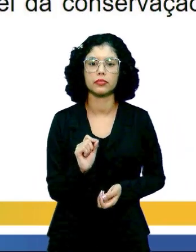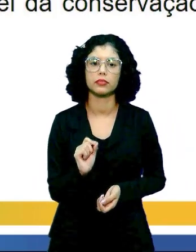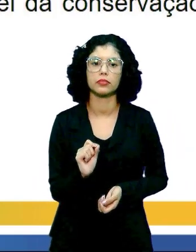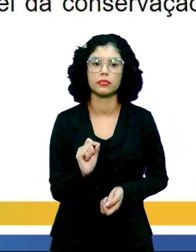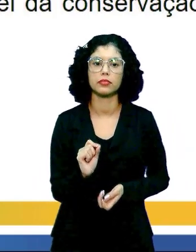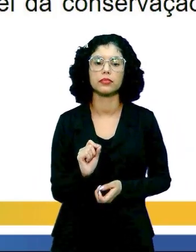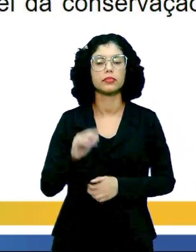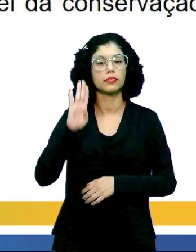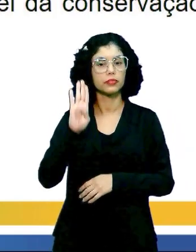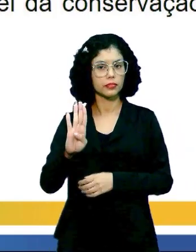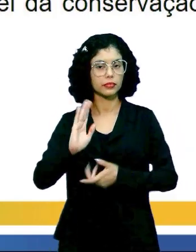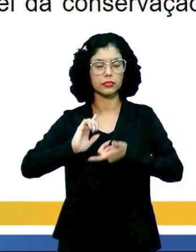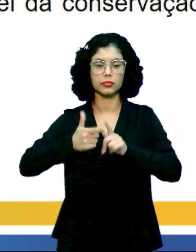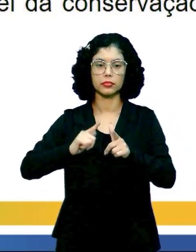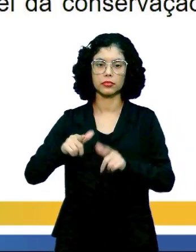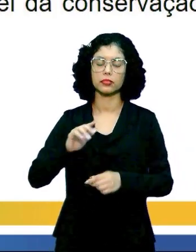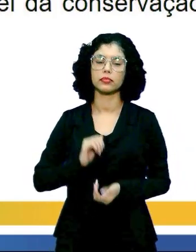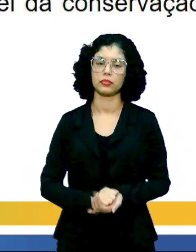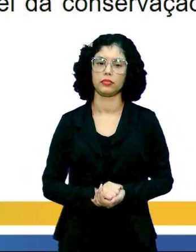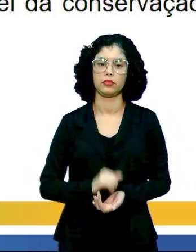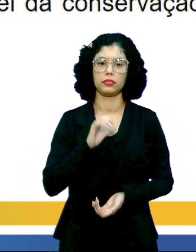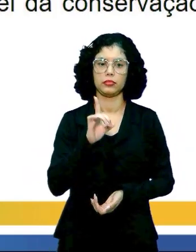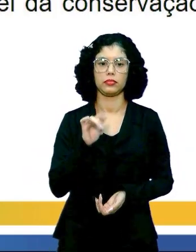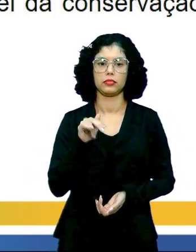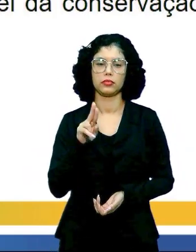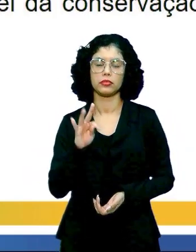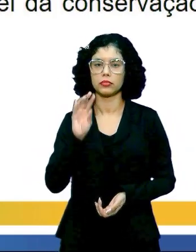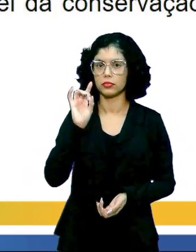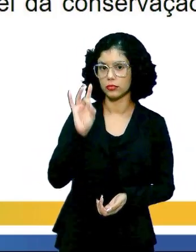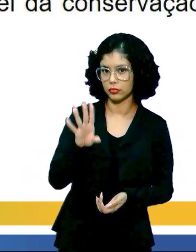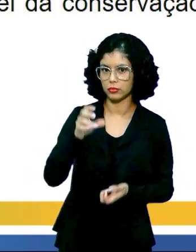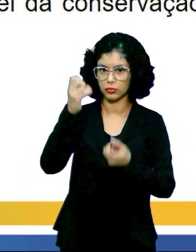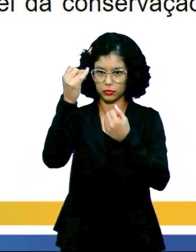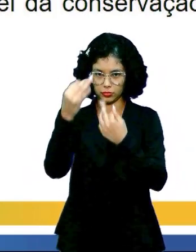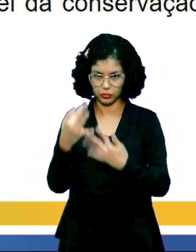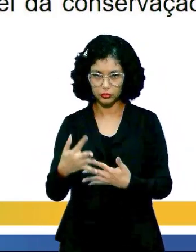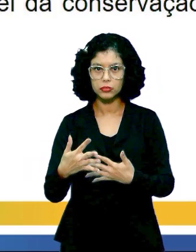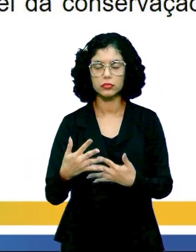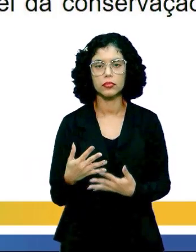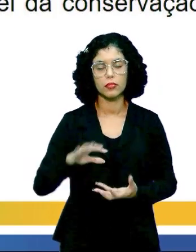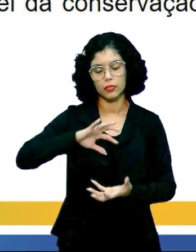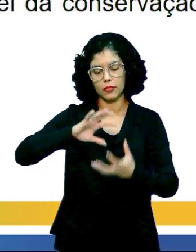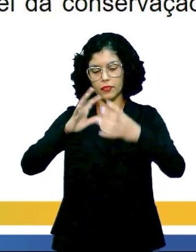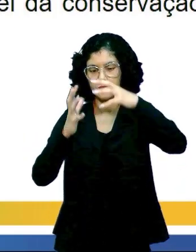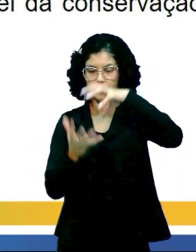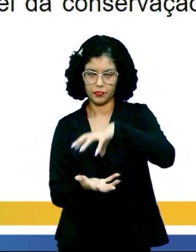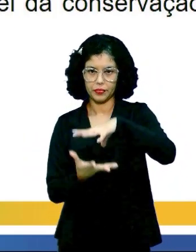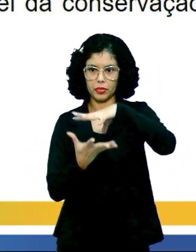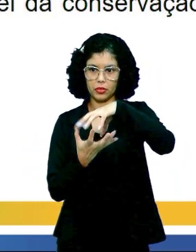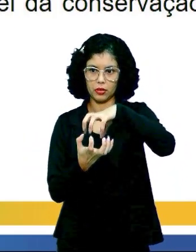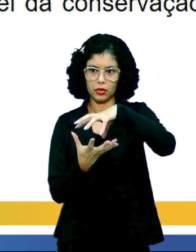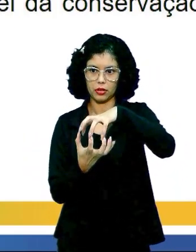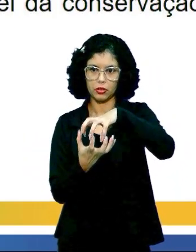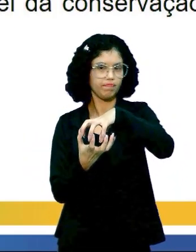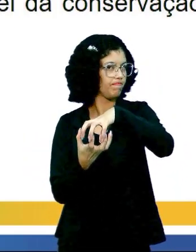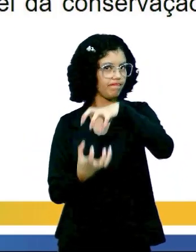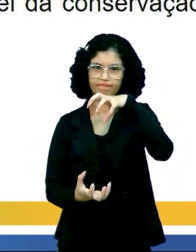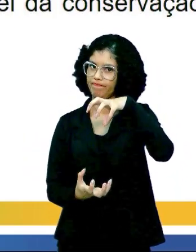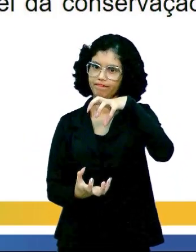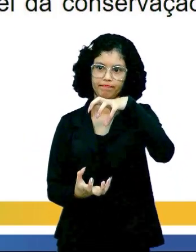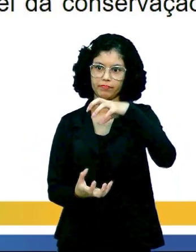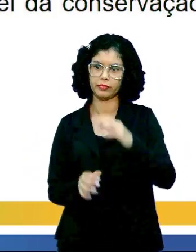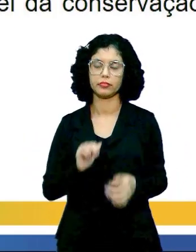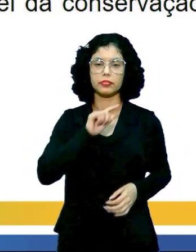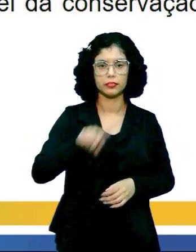modelo de Dalton. Por quê? Dalton ele apenas disse que o átomo ele era esférico, maciço, indivisível